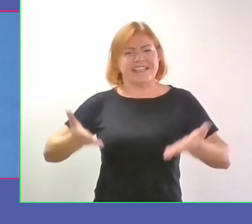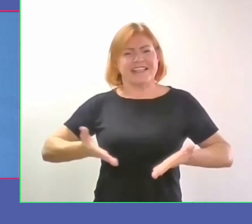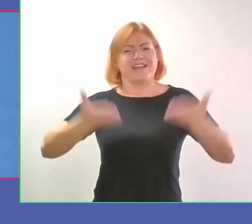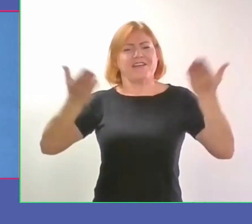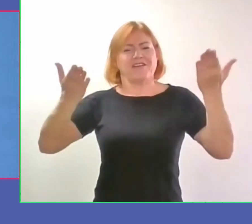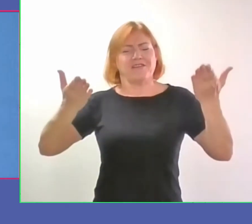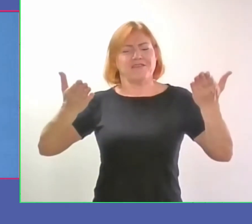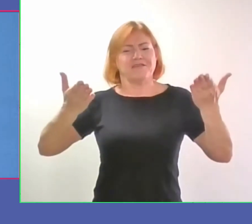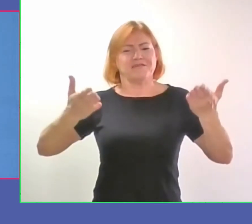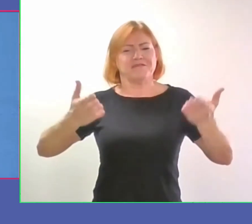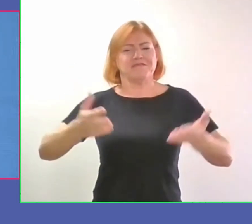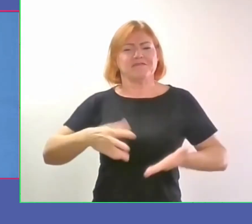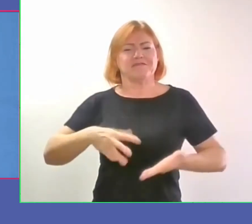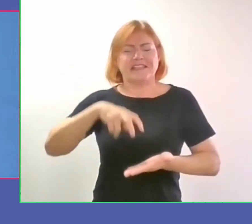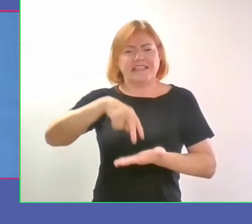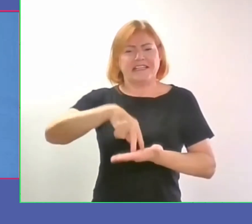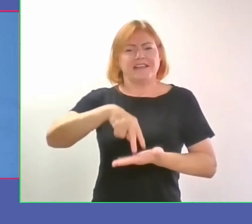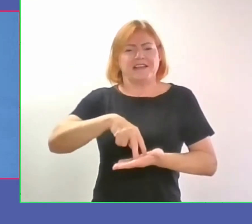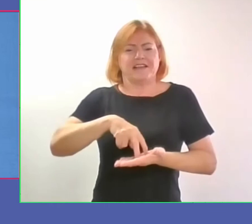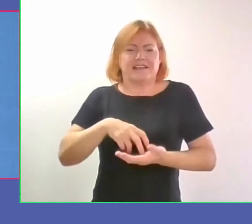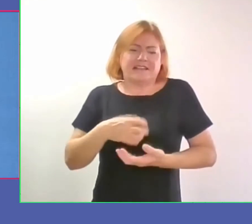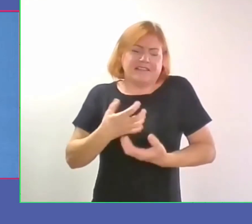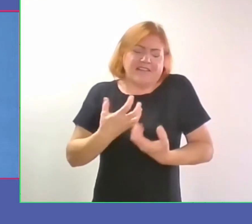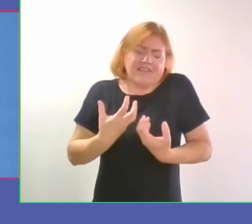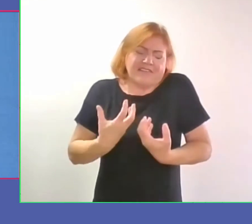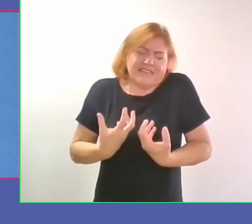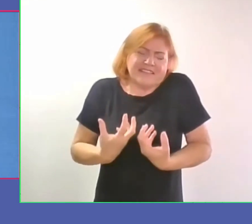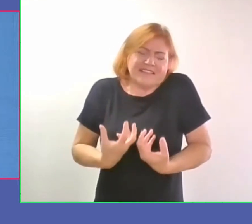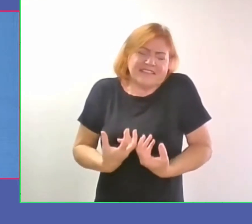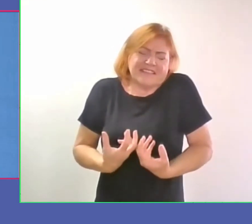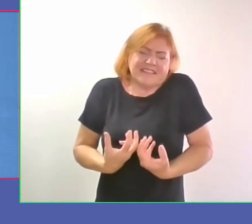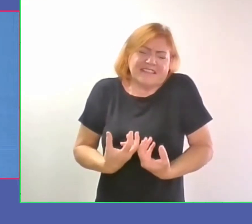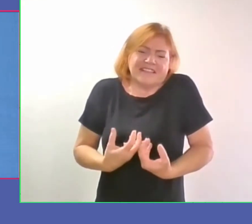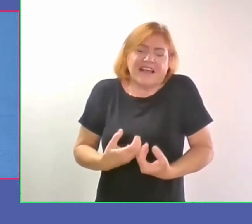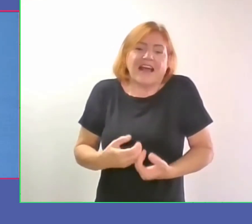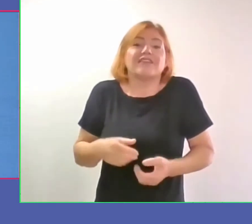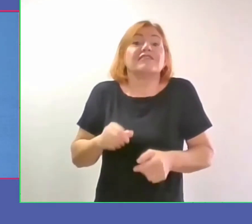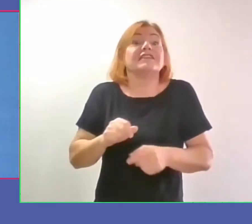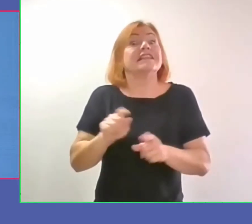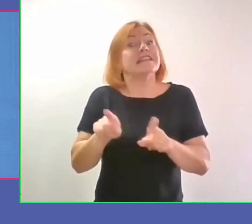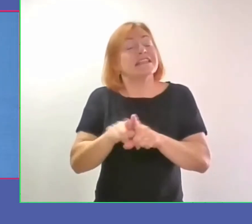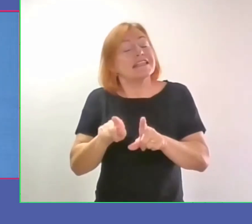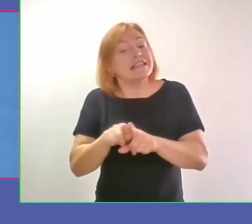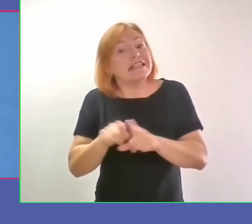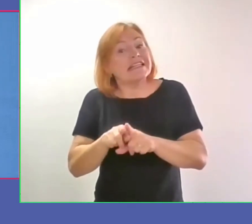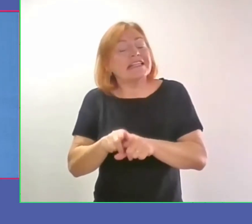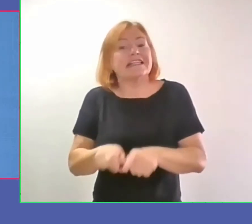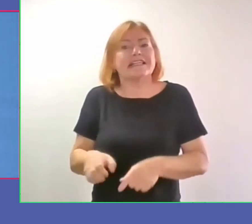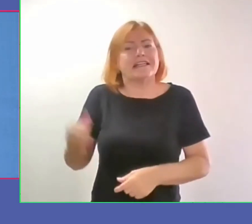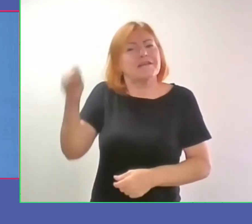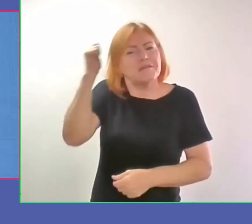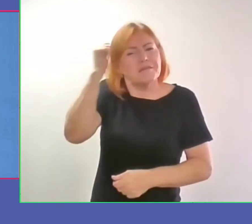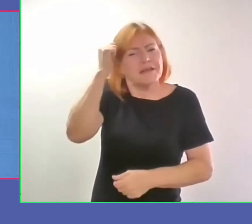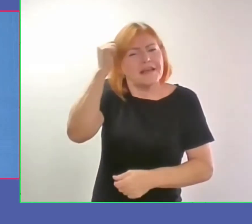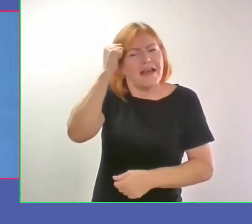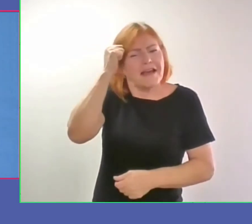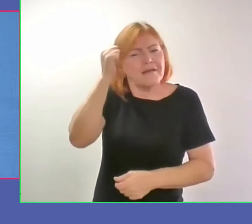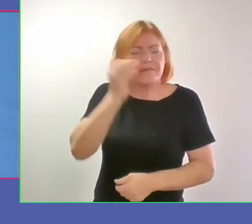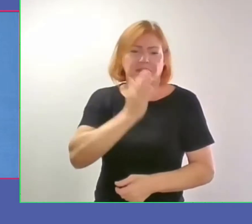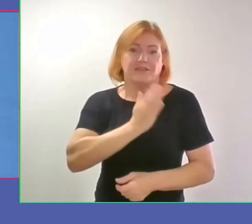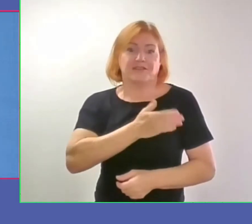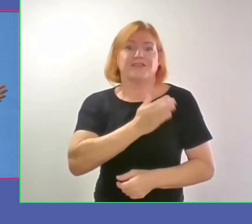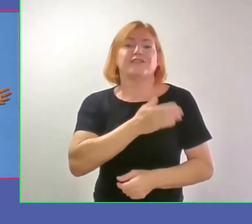novo alento ao coração arrependido. Por que quebrantado de coração e um coração arrependido? Porque nós